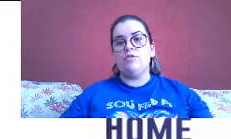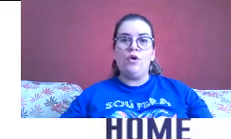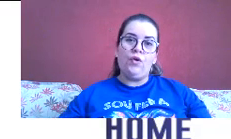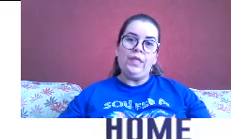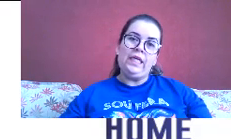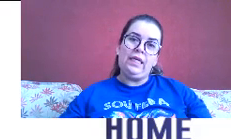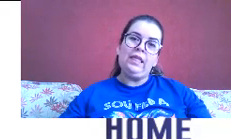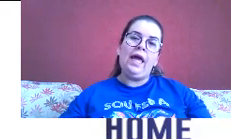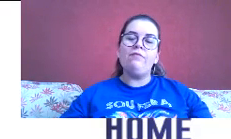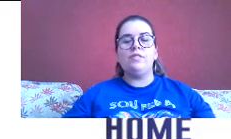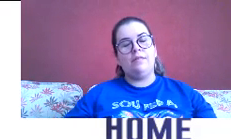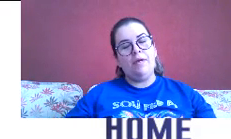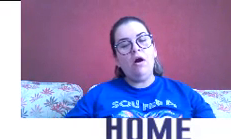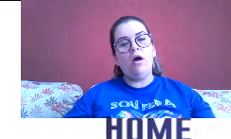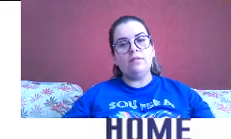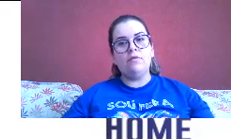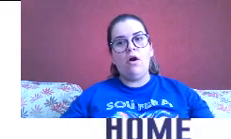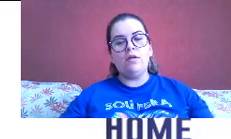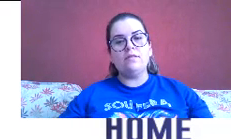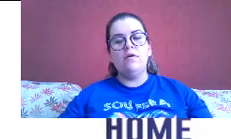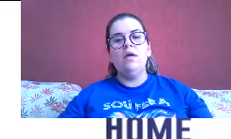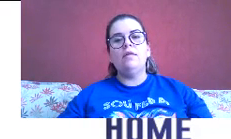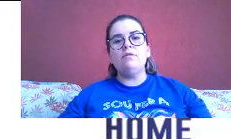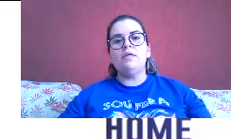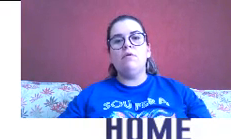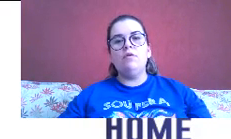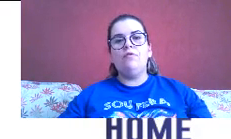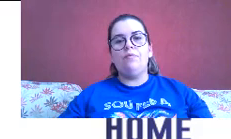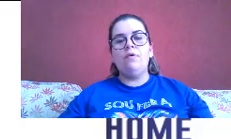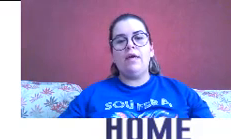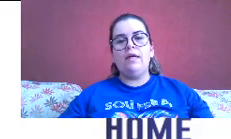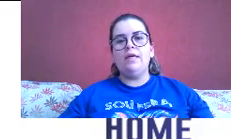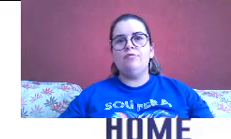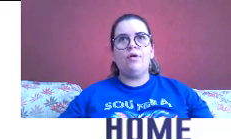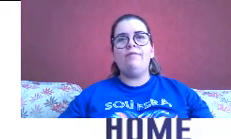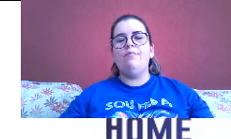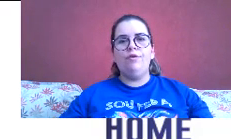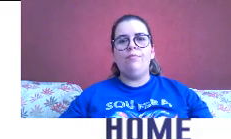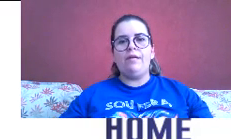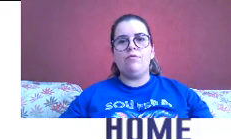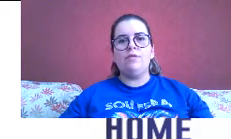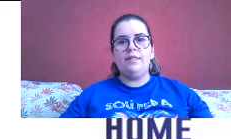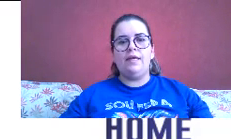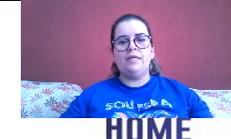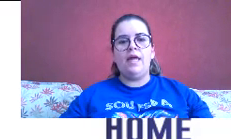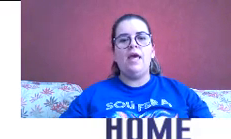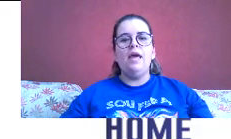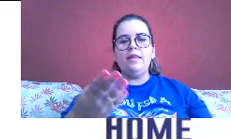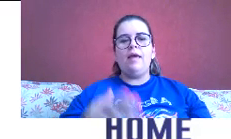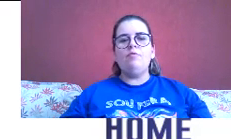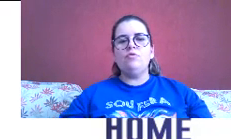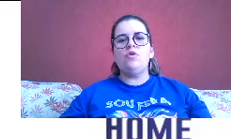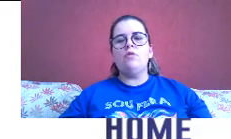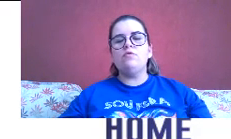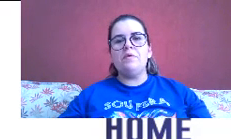jogar Sonic né Vocês também gostam não gostam então assim quando eu quando eu era criança eu jogava muito mais com certeza né